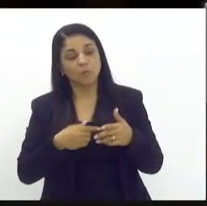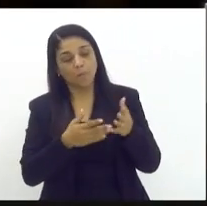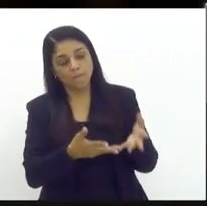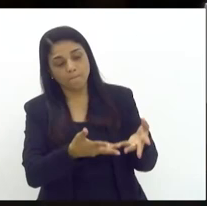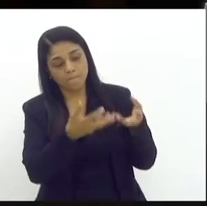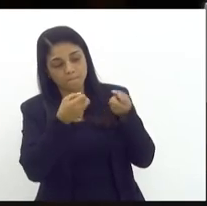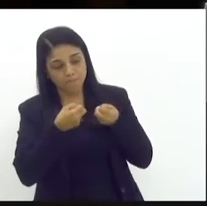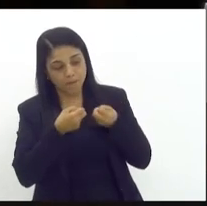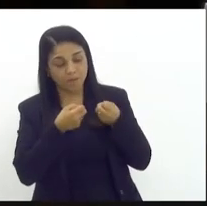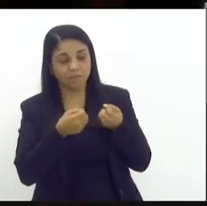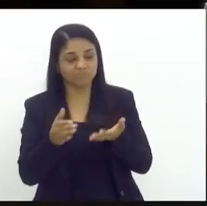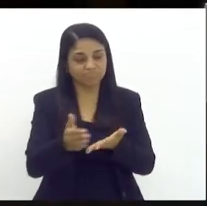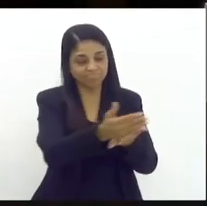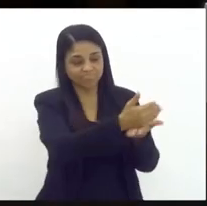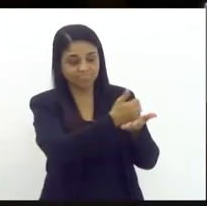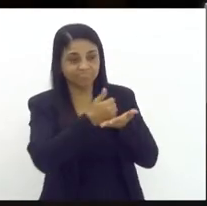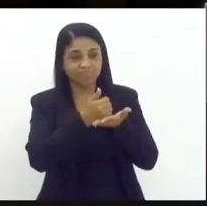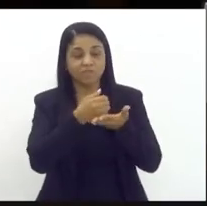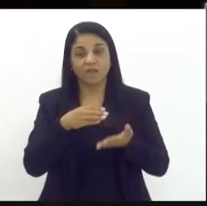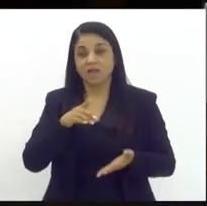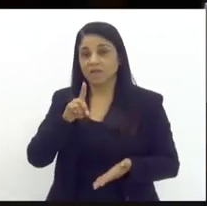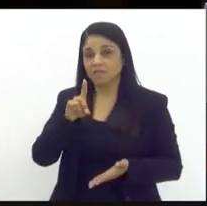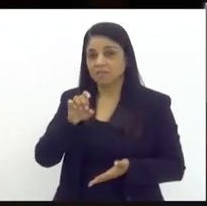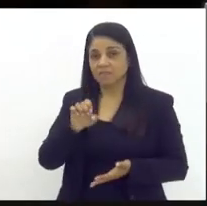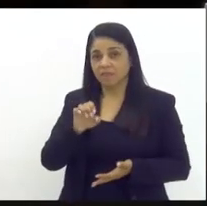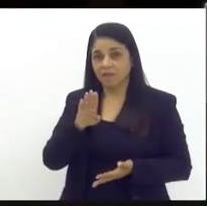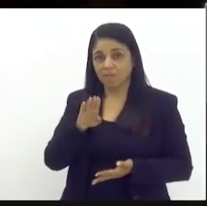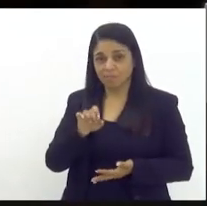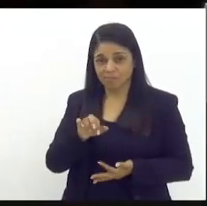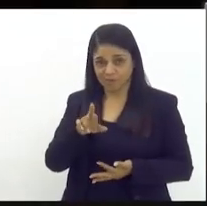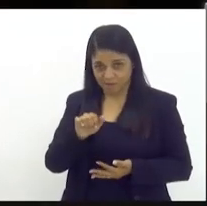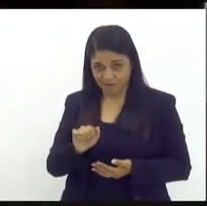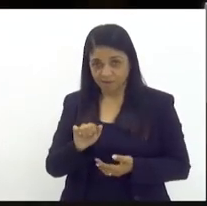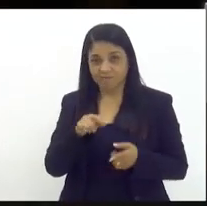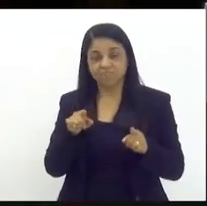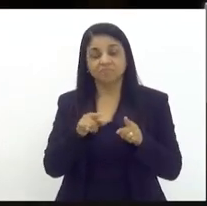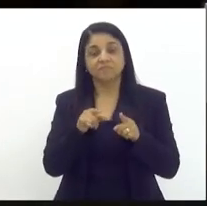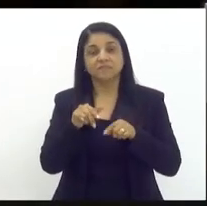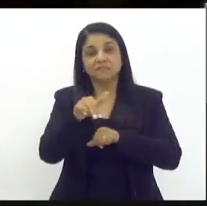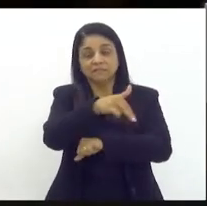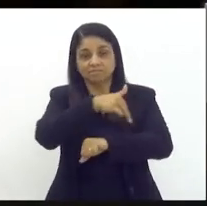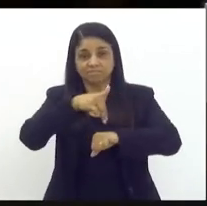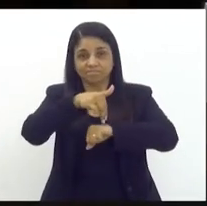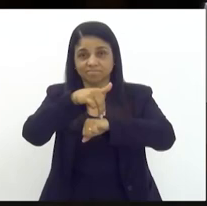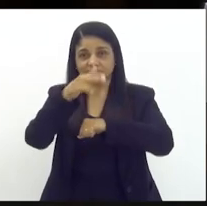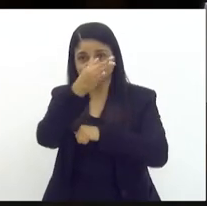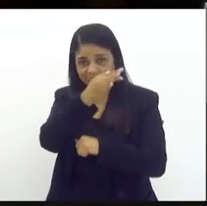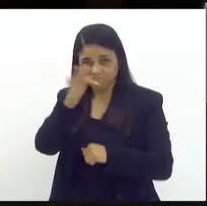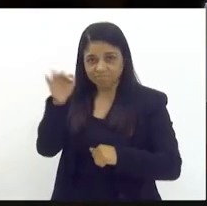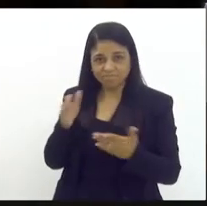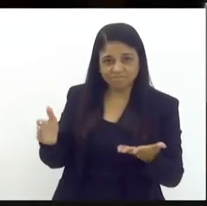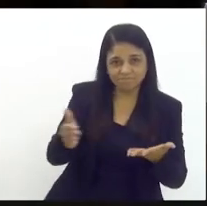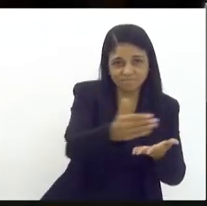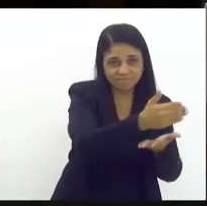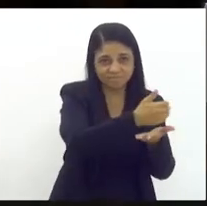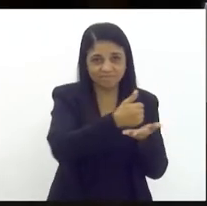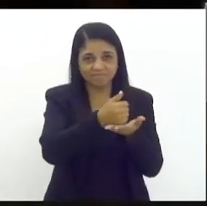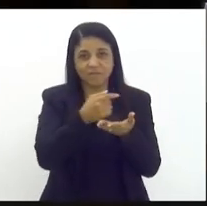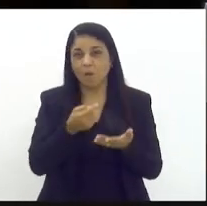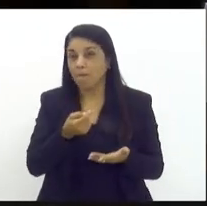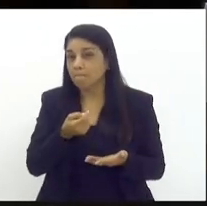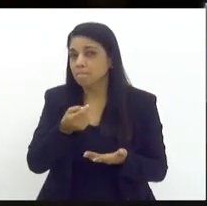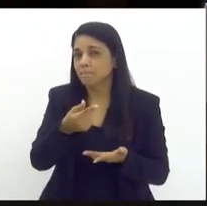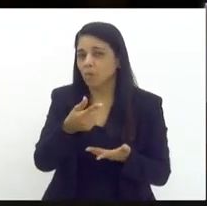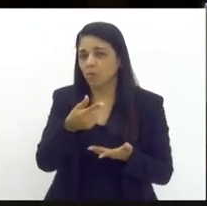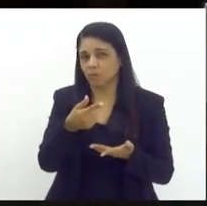estima os resultados da receita em termos de Federação chega a pouquíssimos perdedores relativos